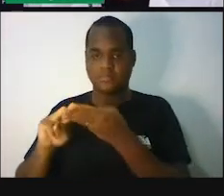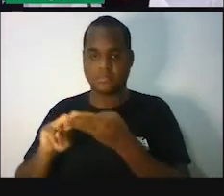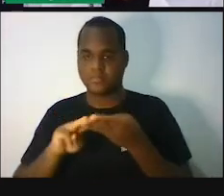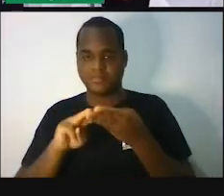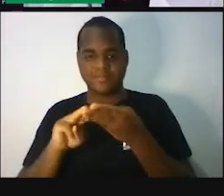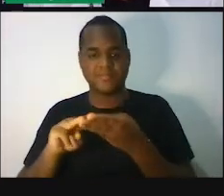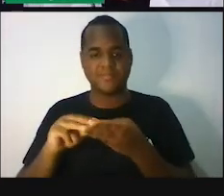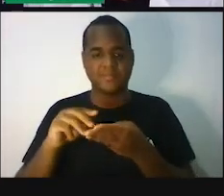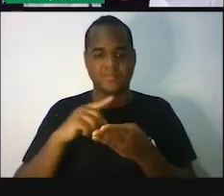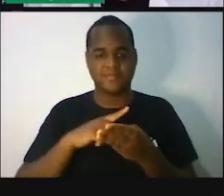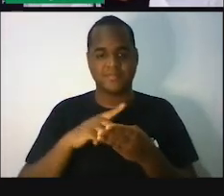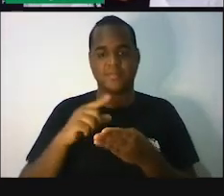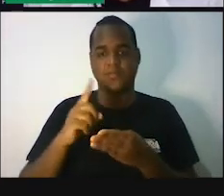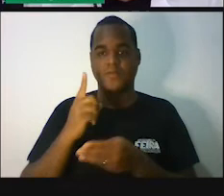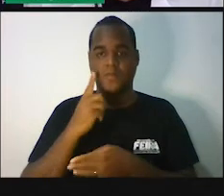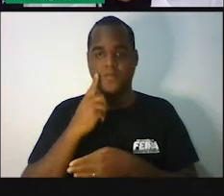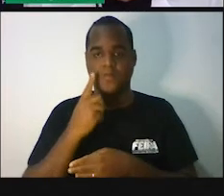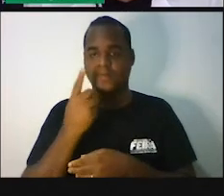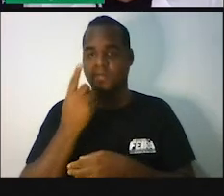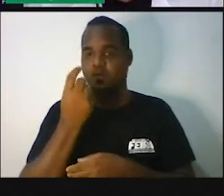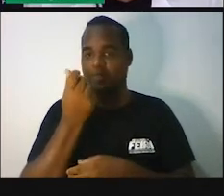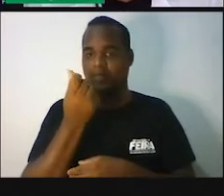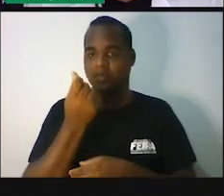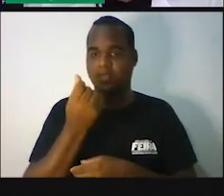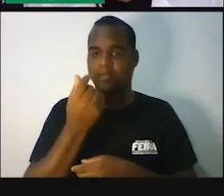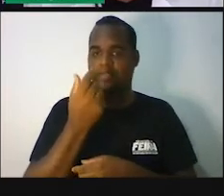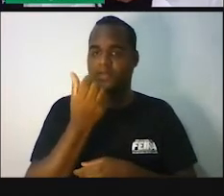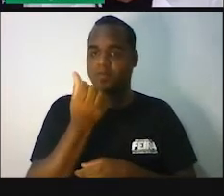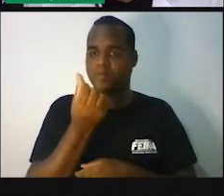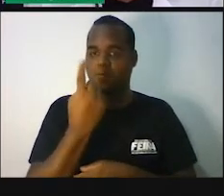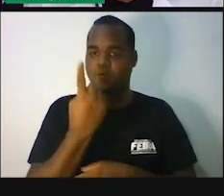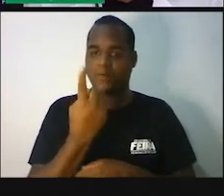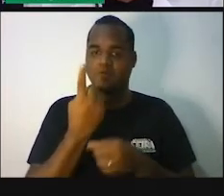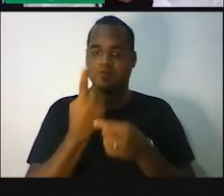passou um sexto, eu vou grifar isso, tá?